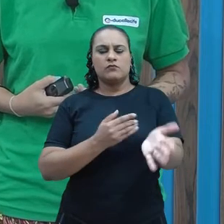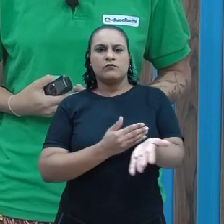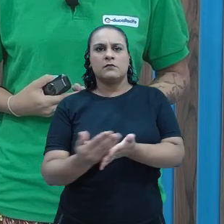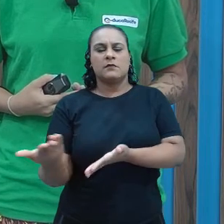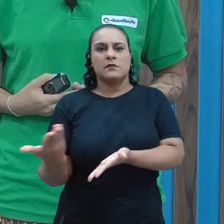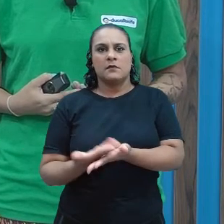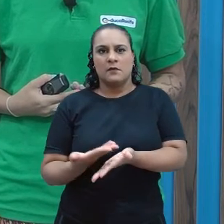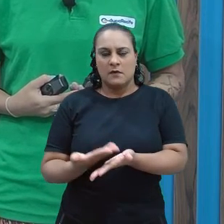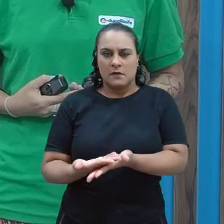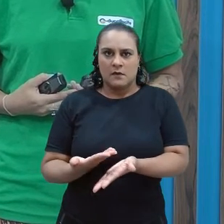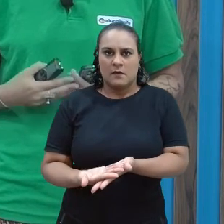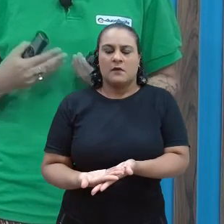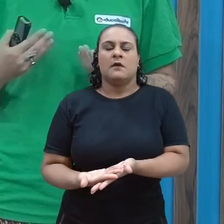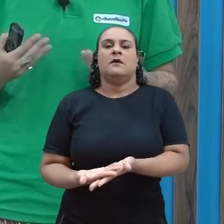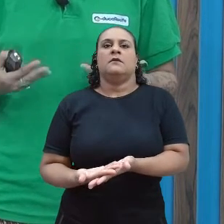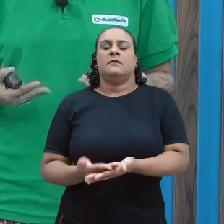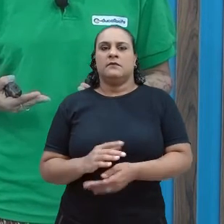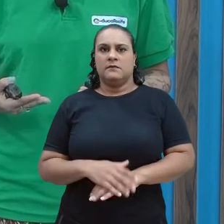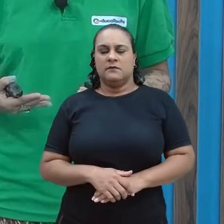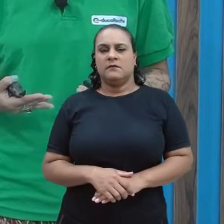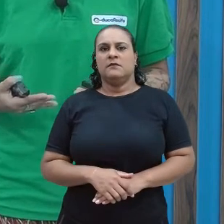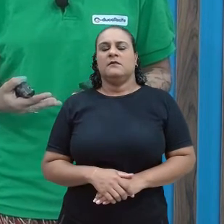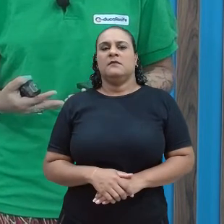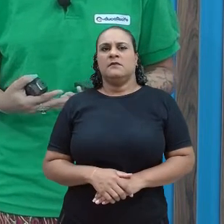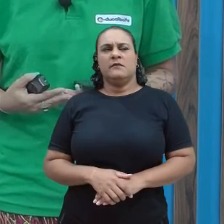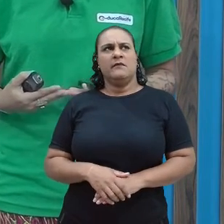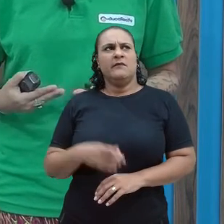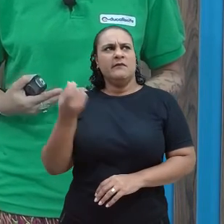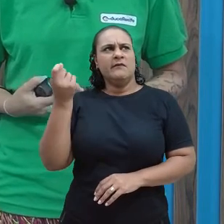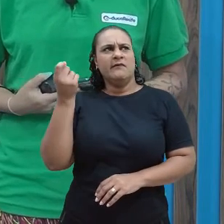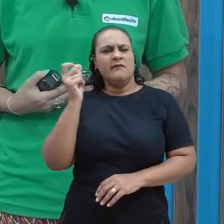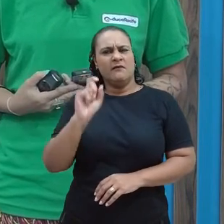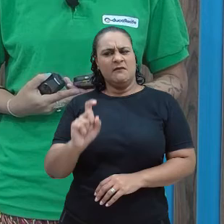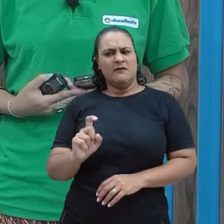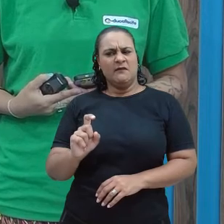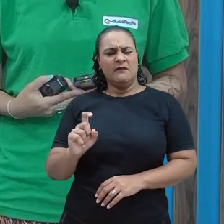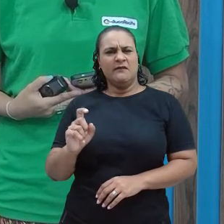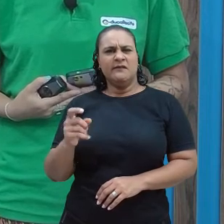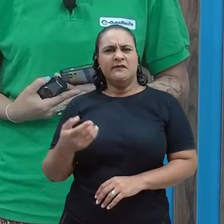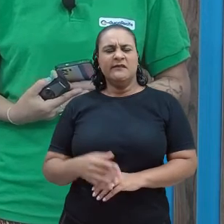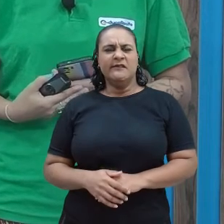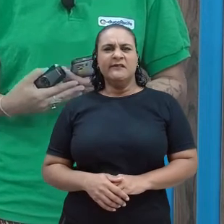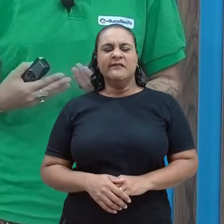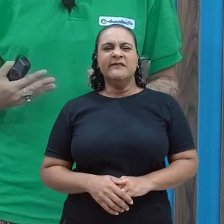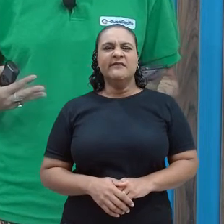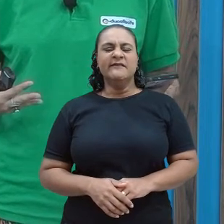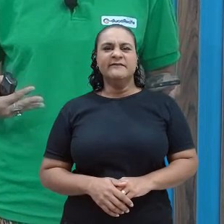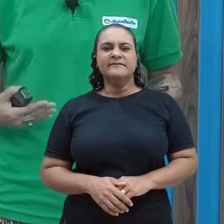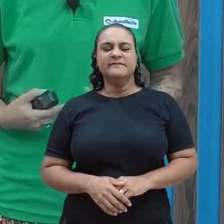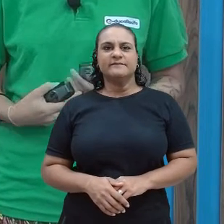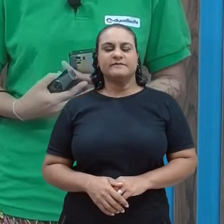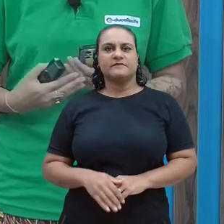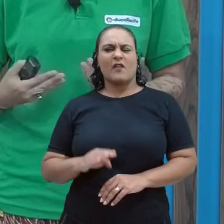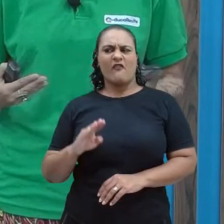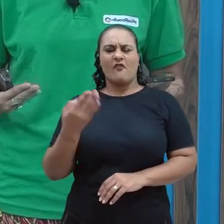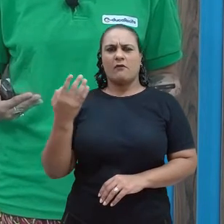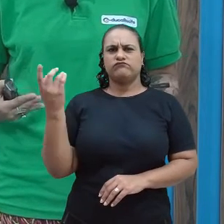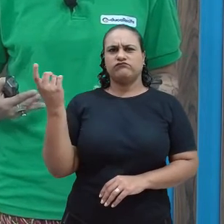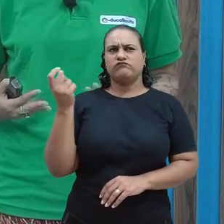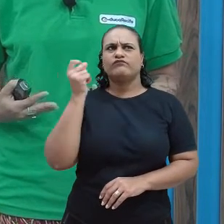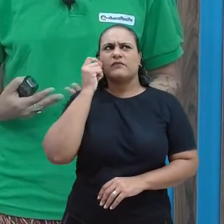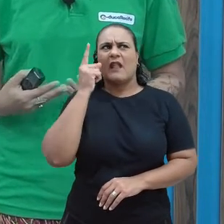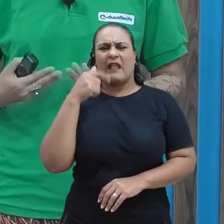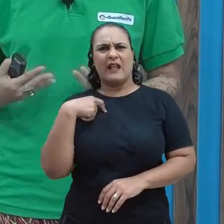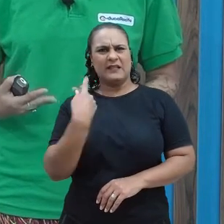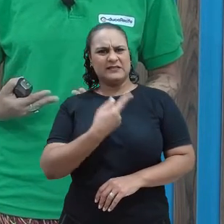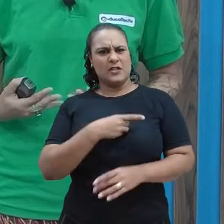dessa falsa ideia, né, de que a gente tem uma democracia racial, uma igualdade